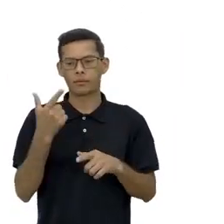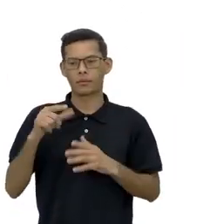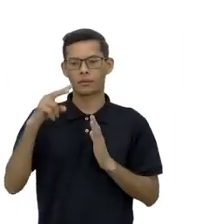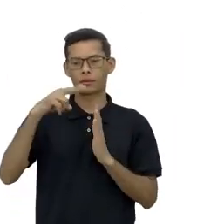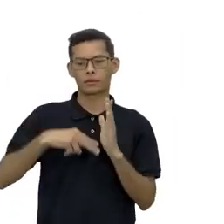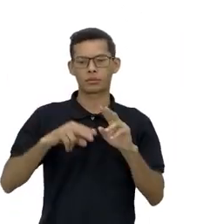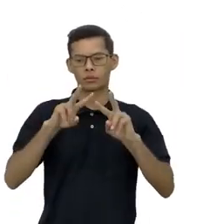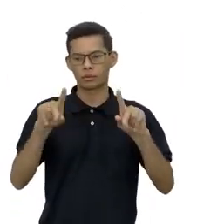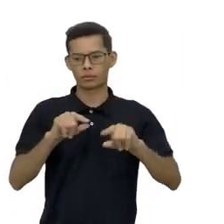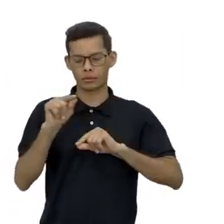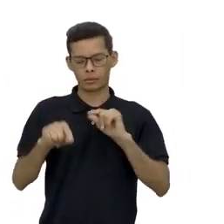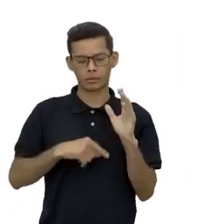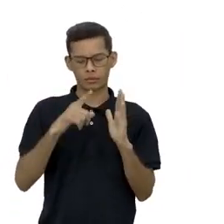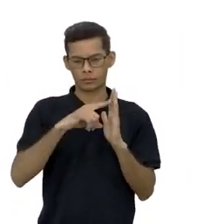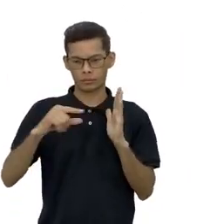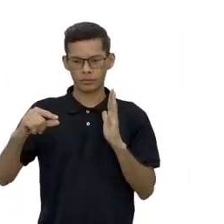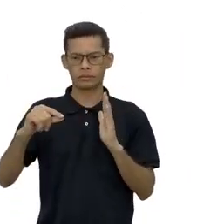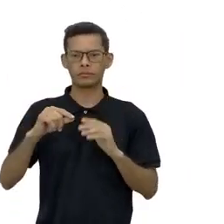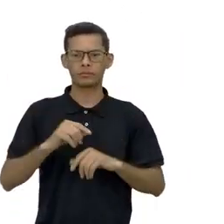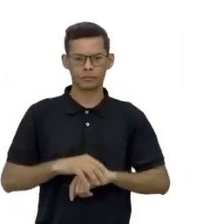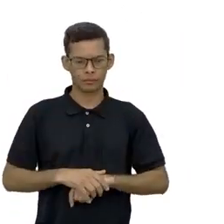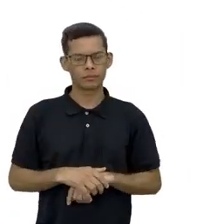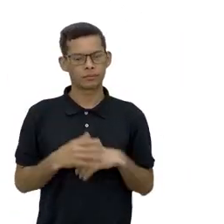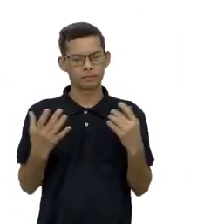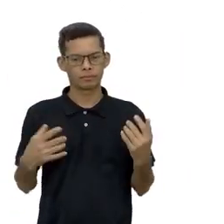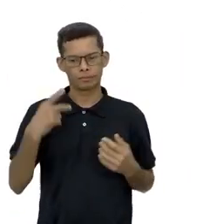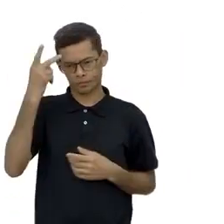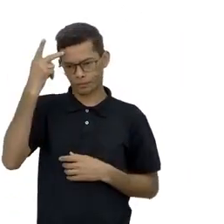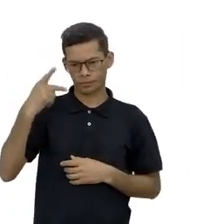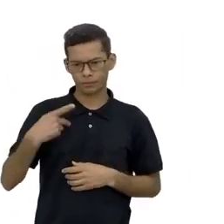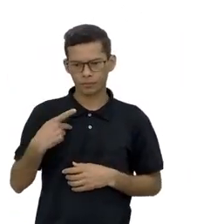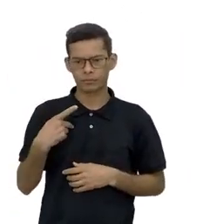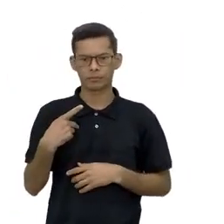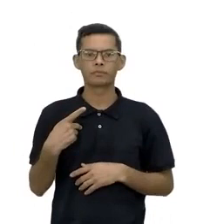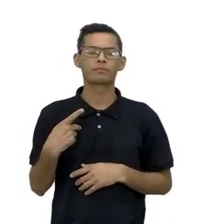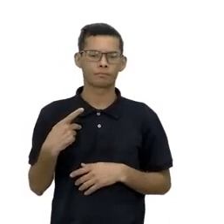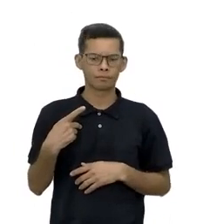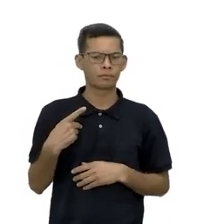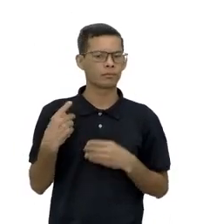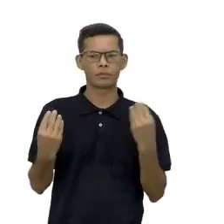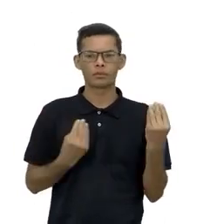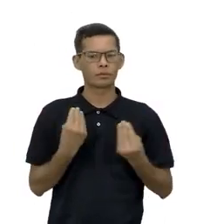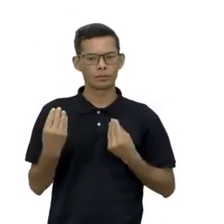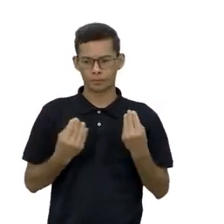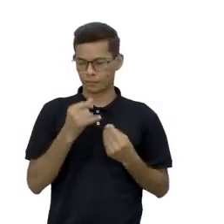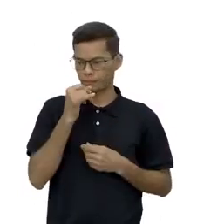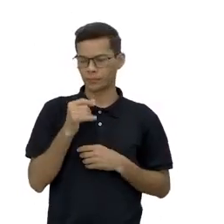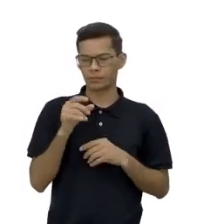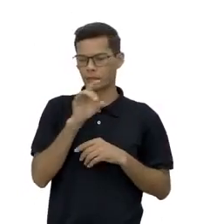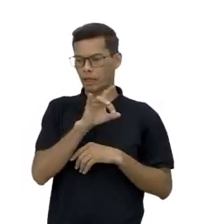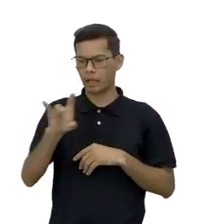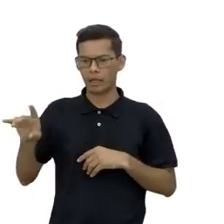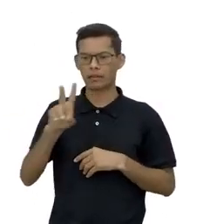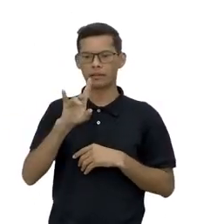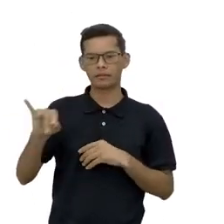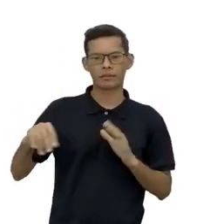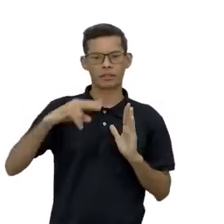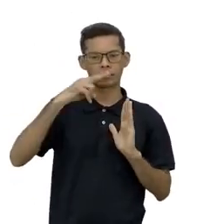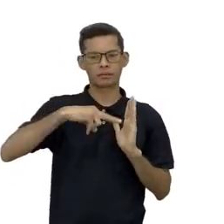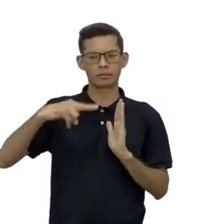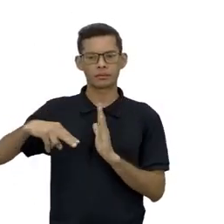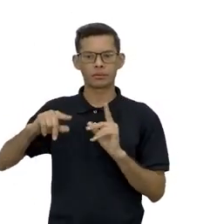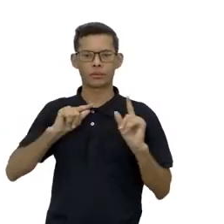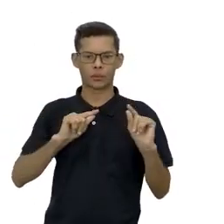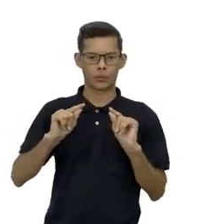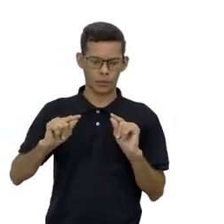próprio nome indica, aquela leitura que o leitor escolhe o que vai ler. No caso, aquele momento em que